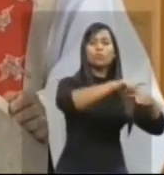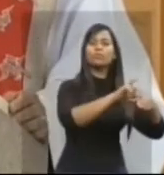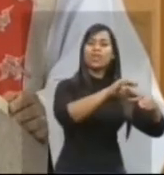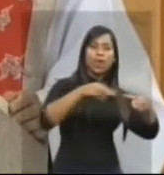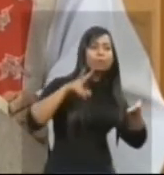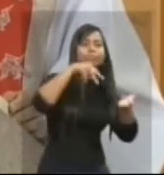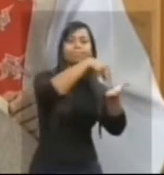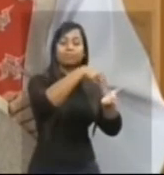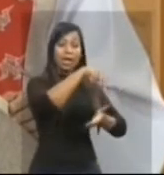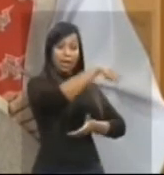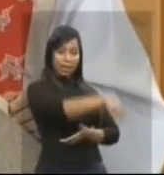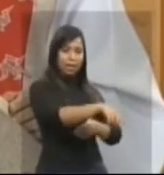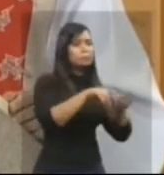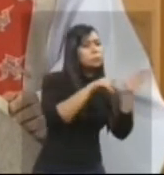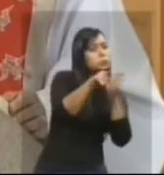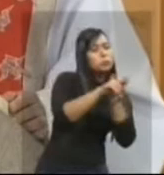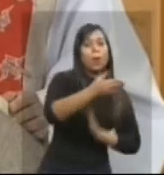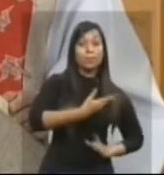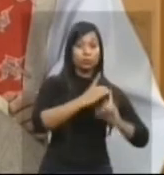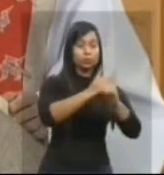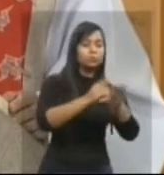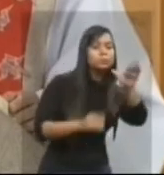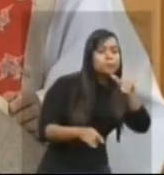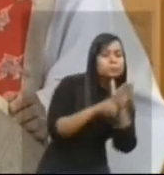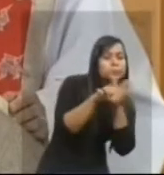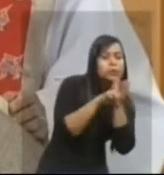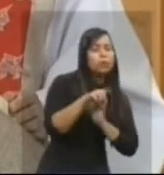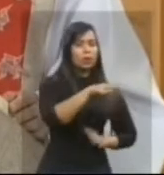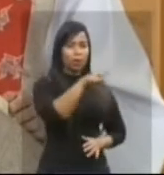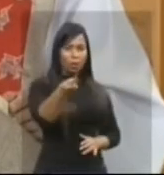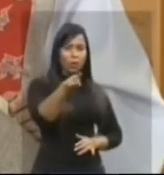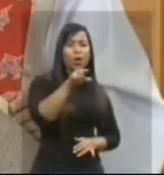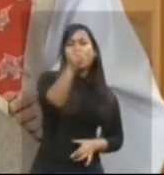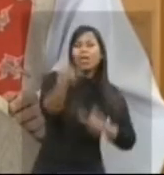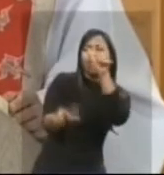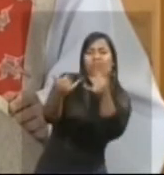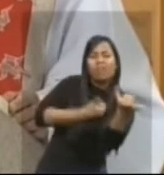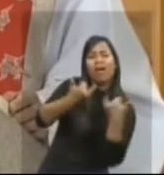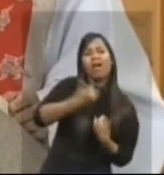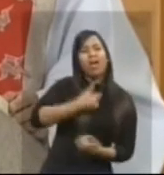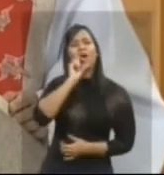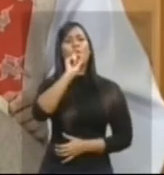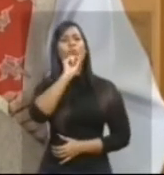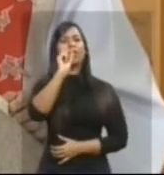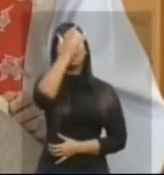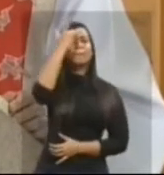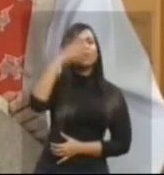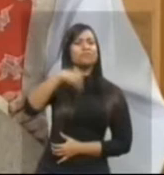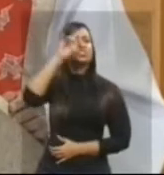Filipe e ali perguntou aos seus discípulos: quem dizem os homens ser o Filho do